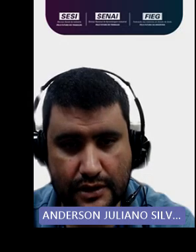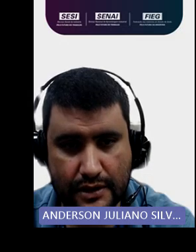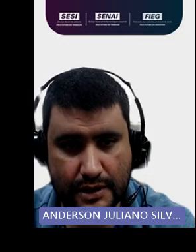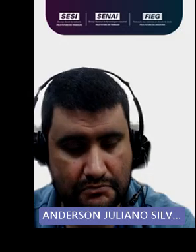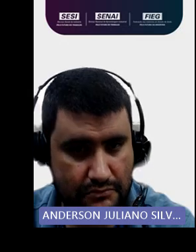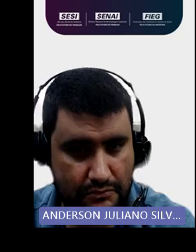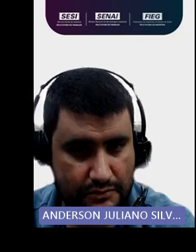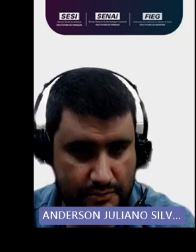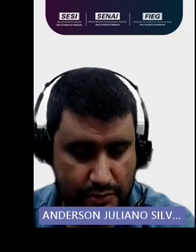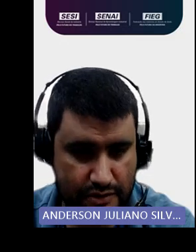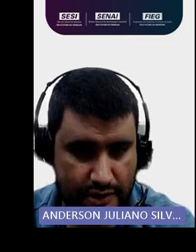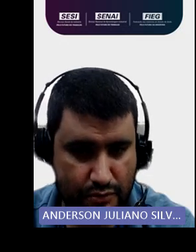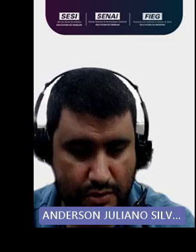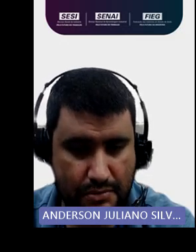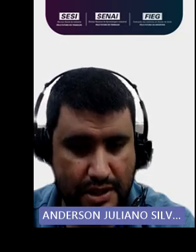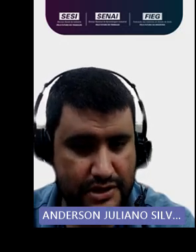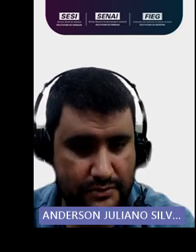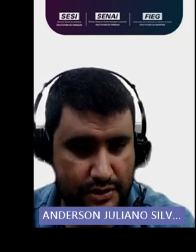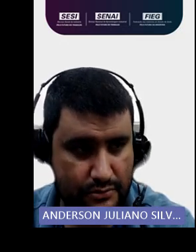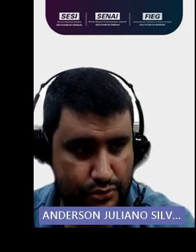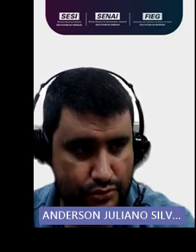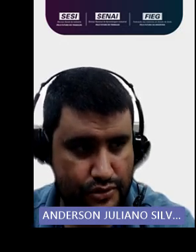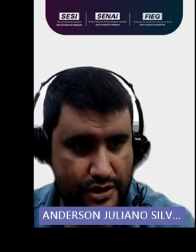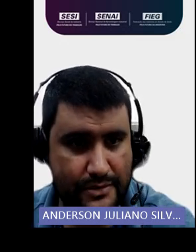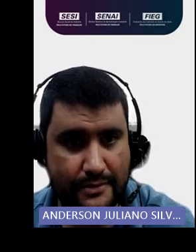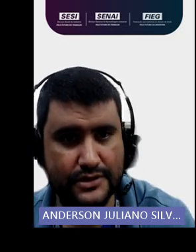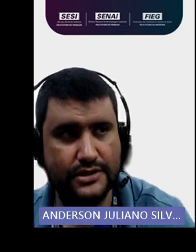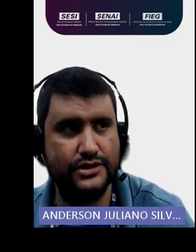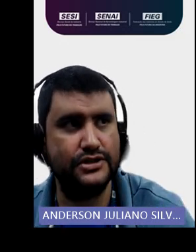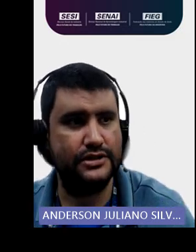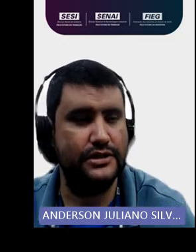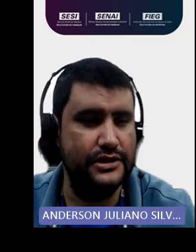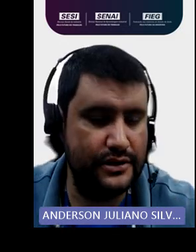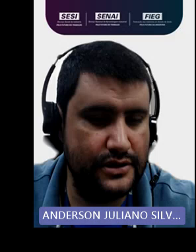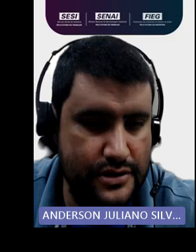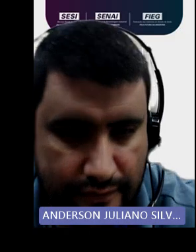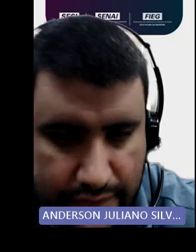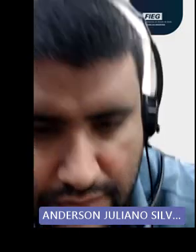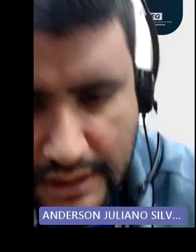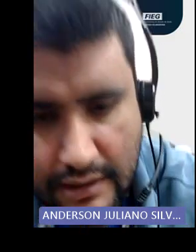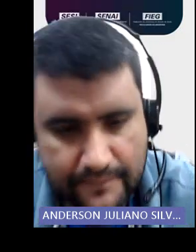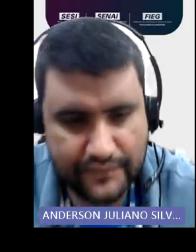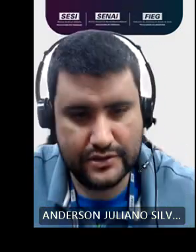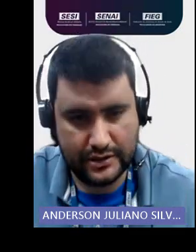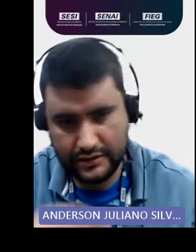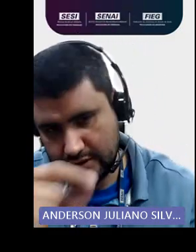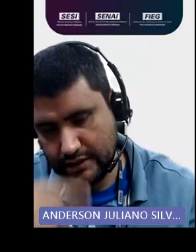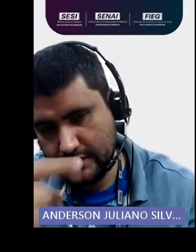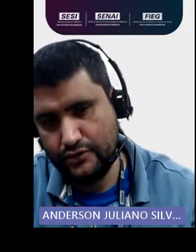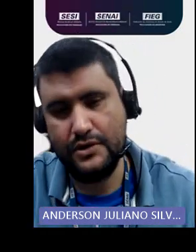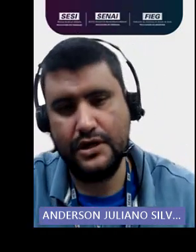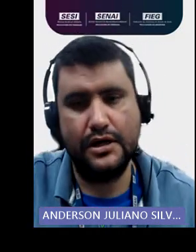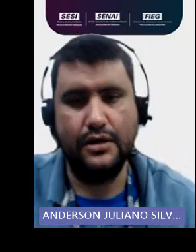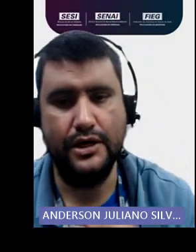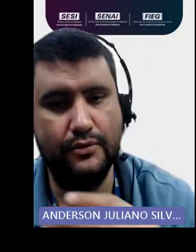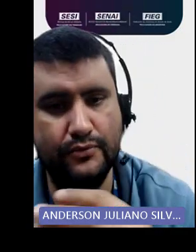Então, você pode ver que boa parte aí, por exemplo, dos cabeamentos que a gente tem aí, né, de fio, ele tem